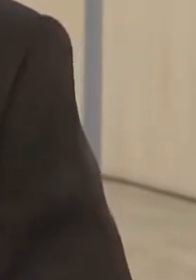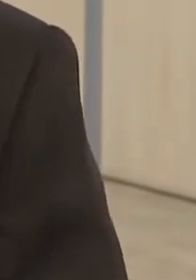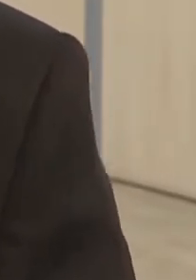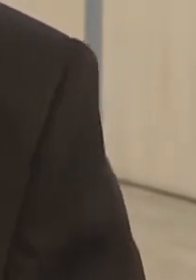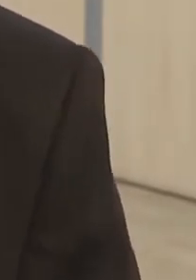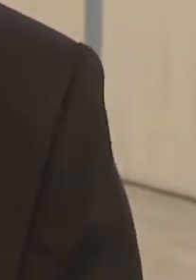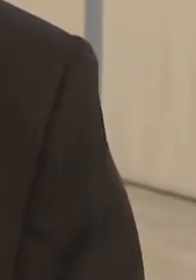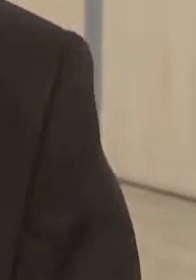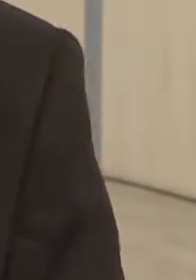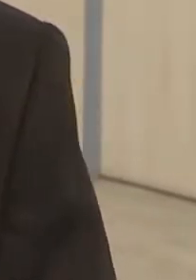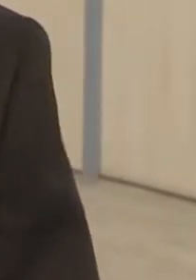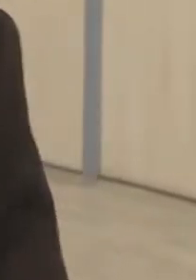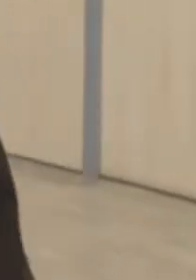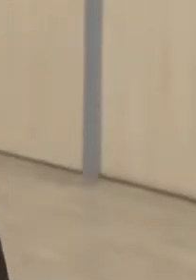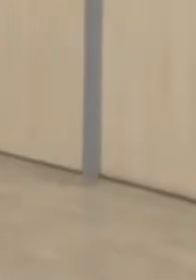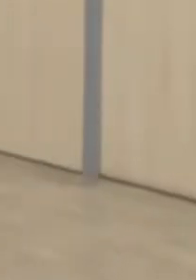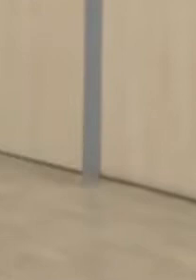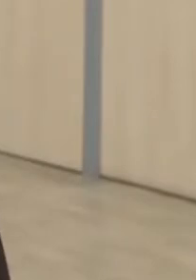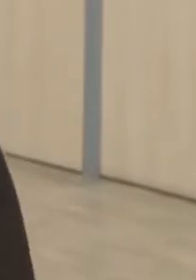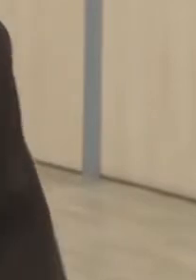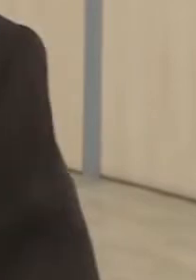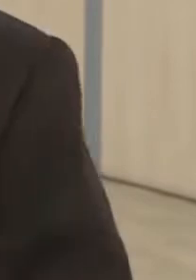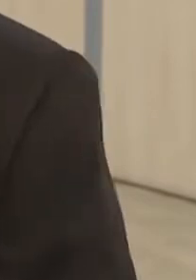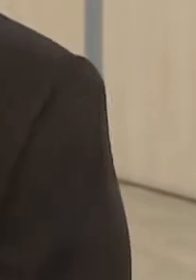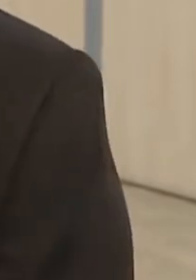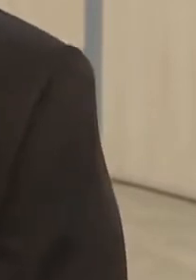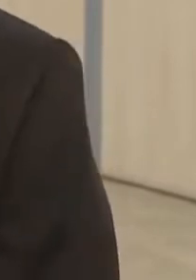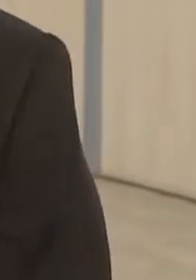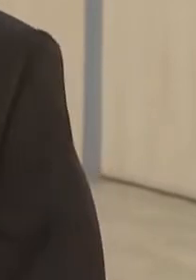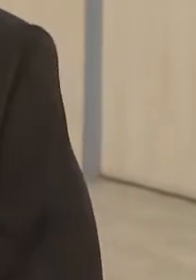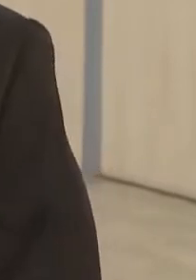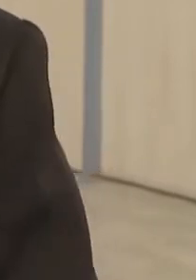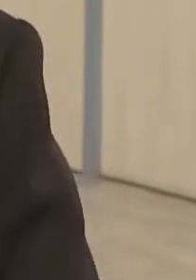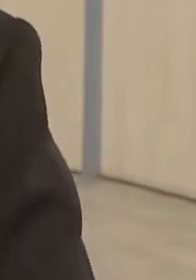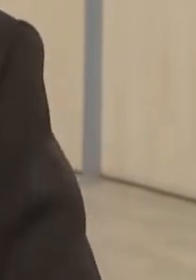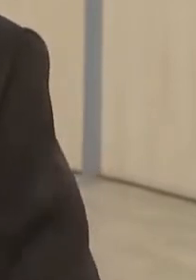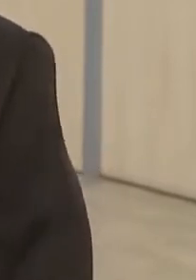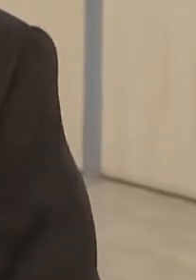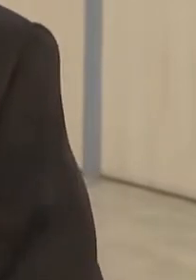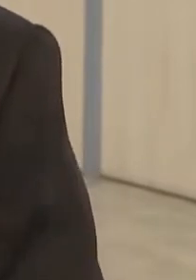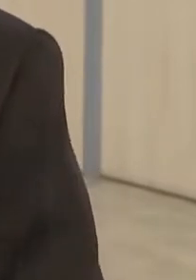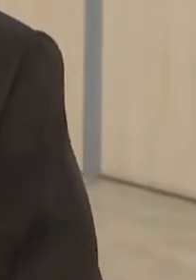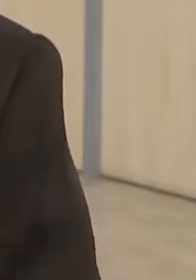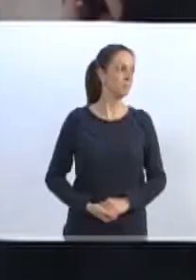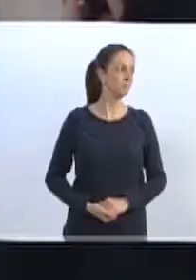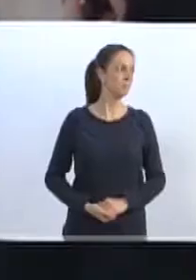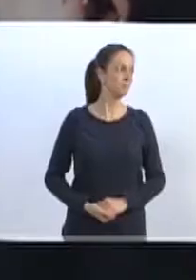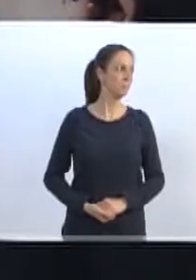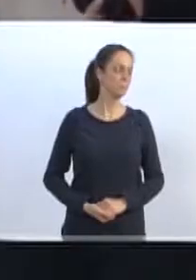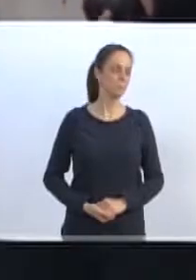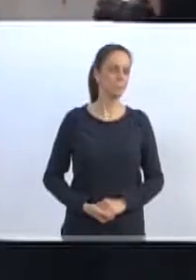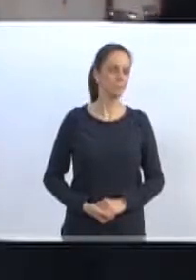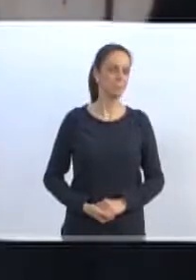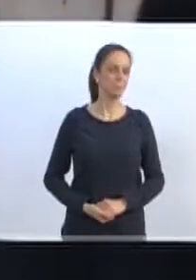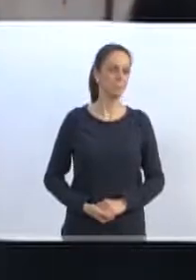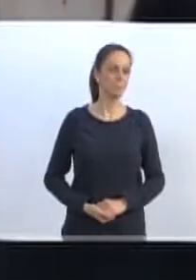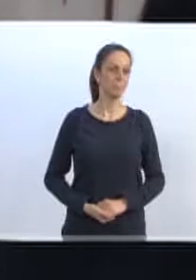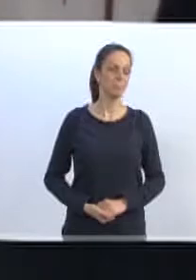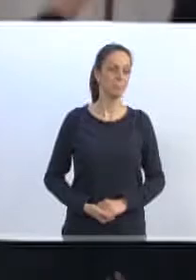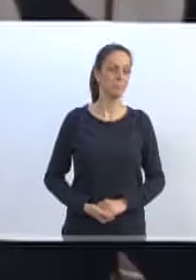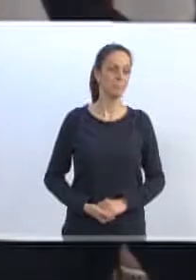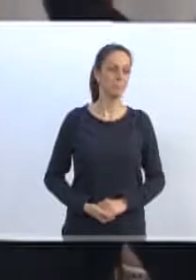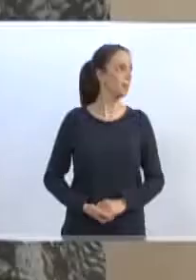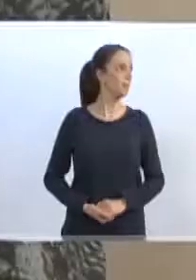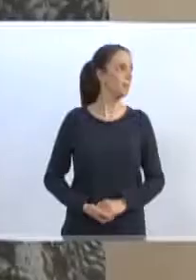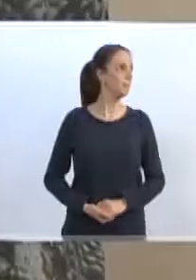é falar com alegria quantas vidas foram salvas ali, quantos trabalhos foram feitos pelo Hospital Santa Isabel. E dando referência à importância